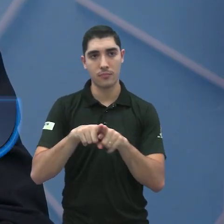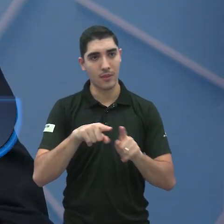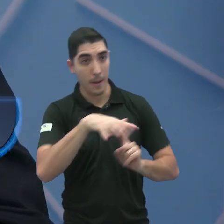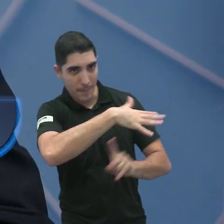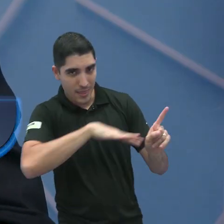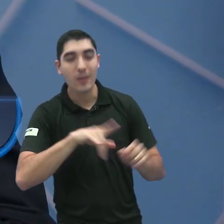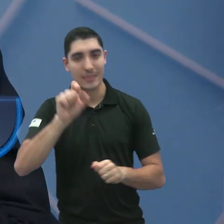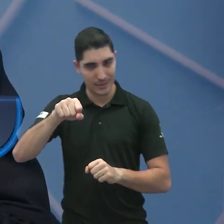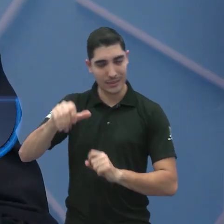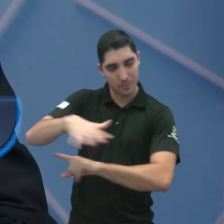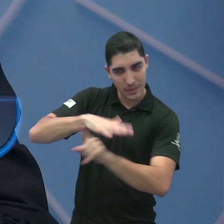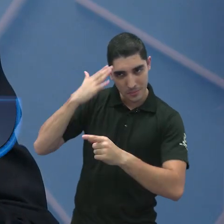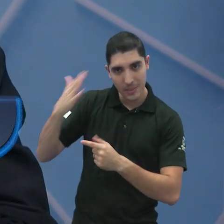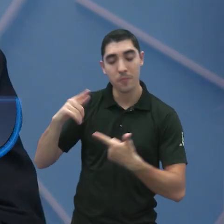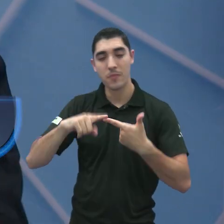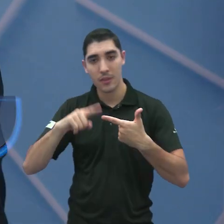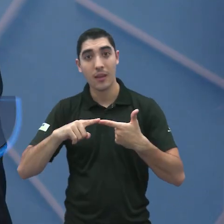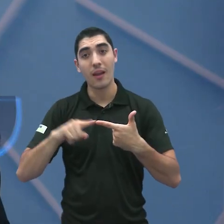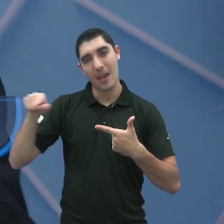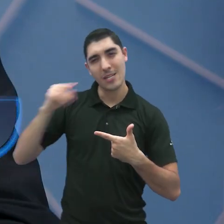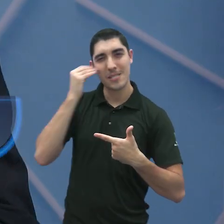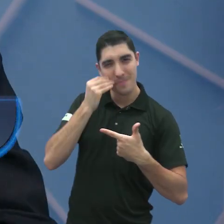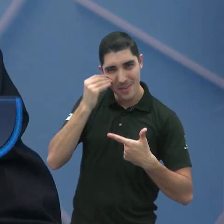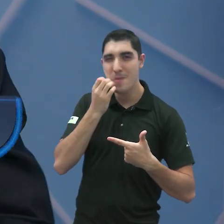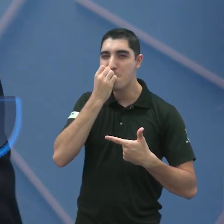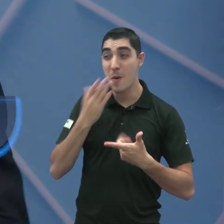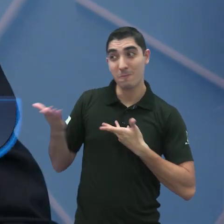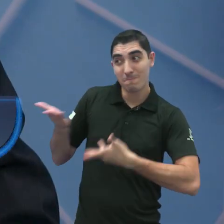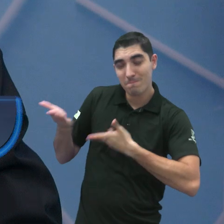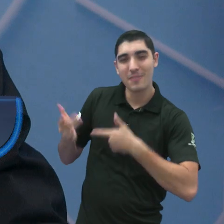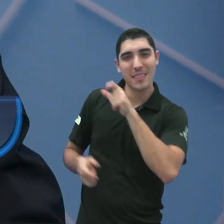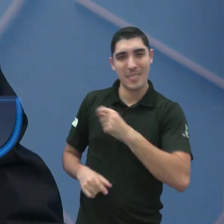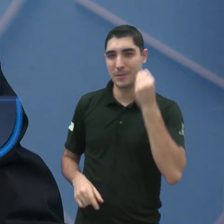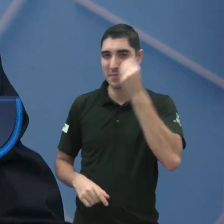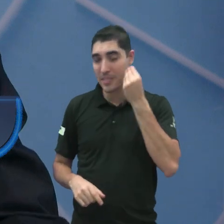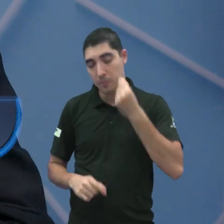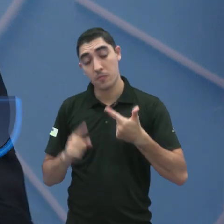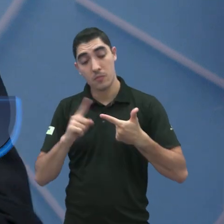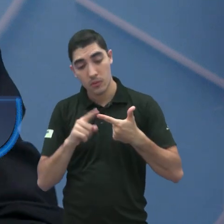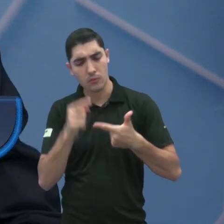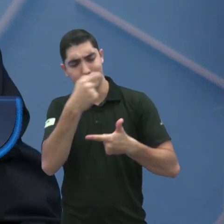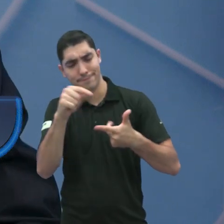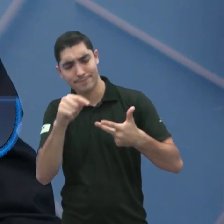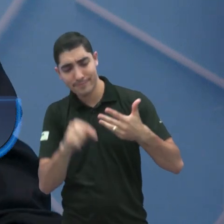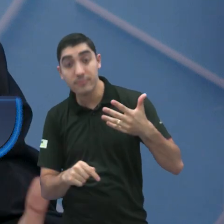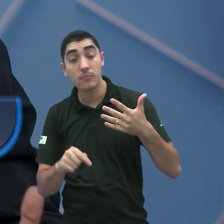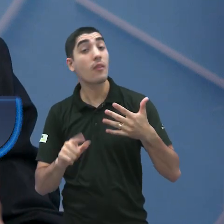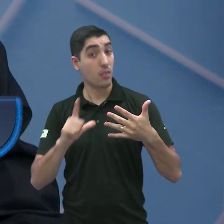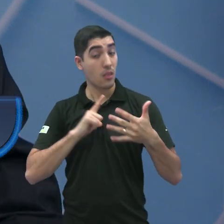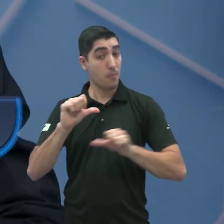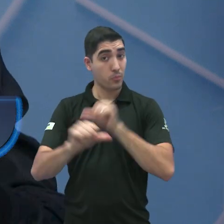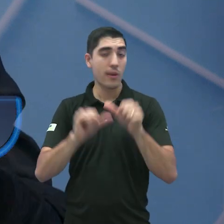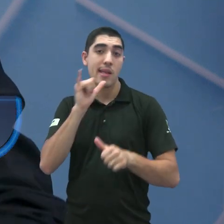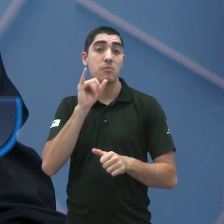ambiental, perfeito, obrigado. Que eu não tinha já esse conhecimento, né? Por isso que é bom a gente conversar com quem realmente entende o quanto que isso, a diferença, né? De